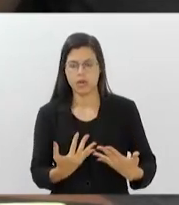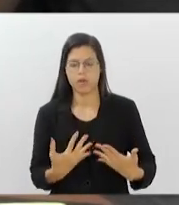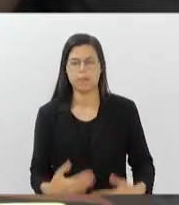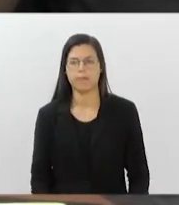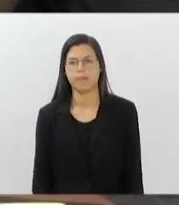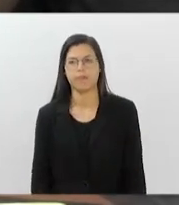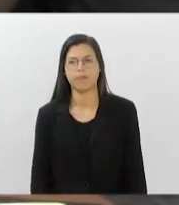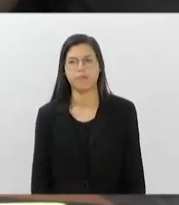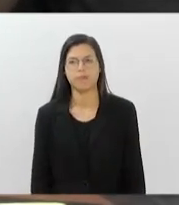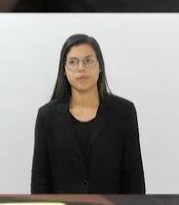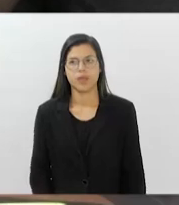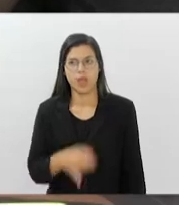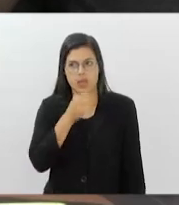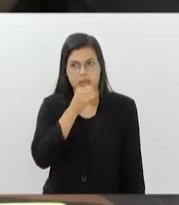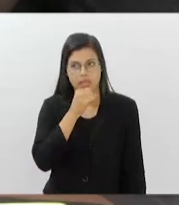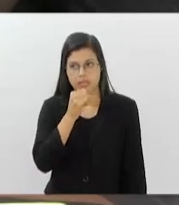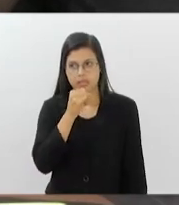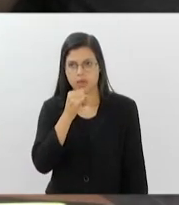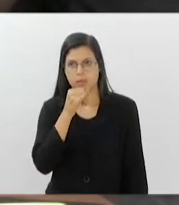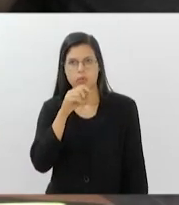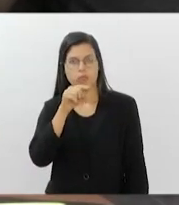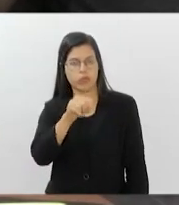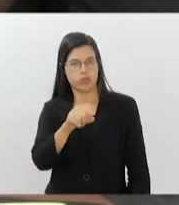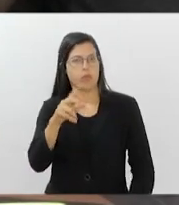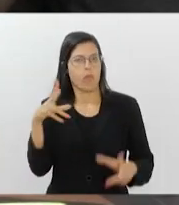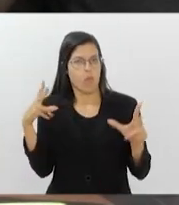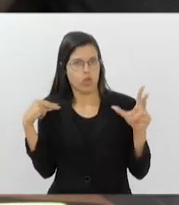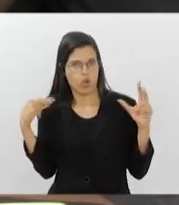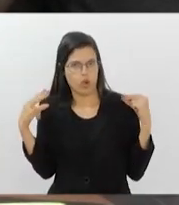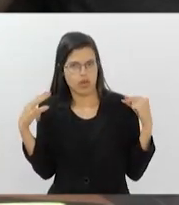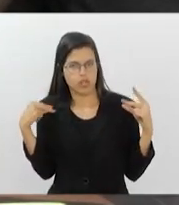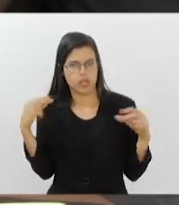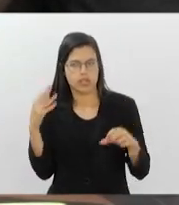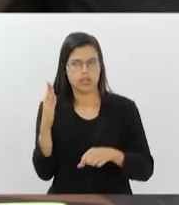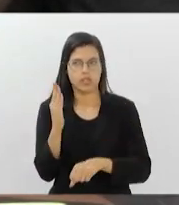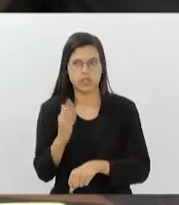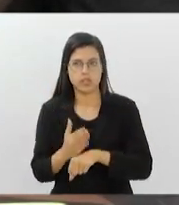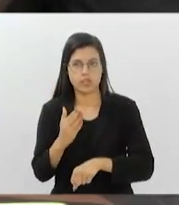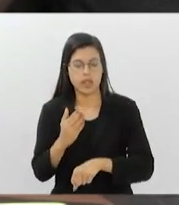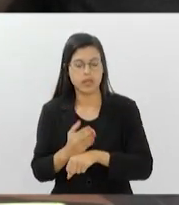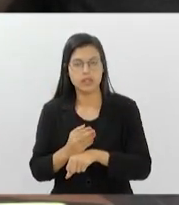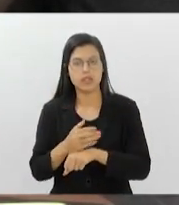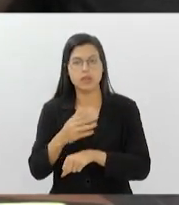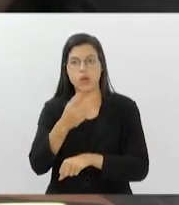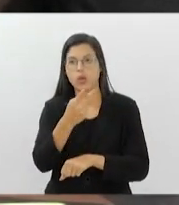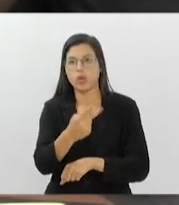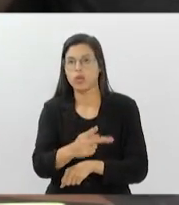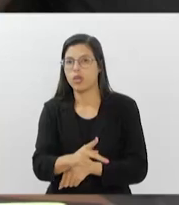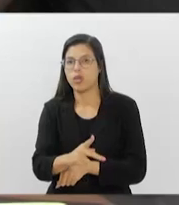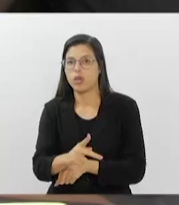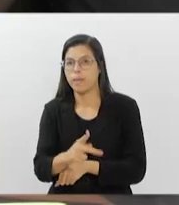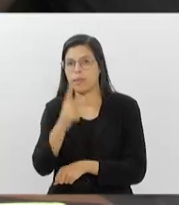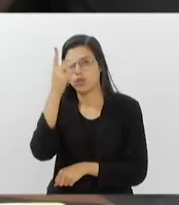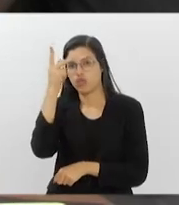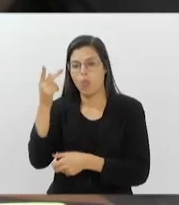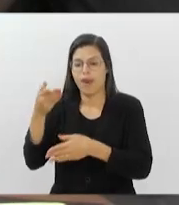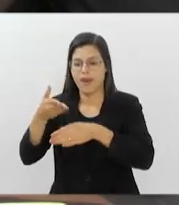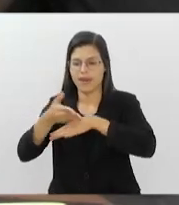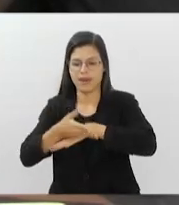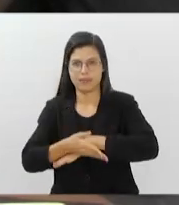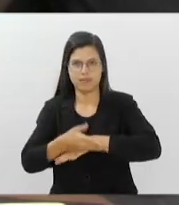Você, por exemplo, é um motorista de táxi. E o teu passageiro está alcoolizado. Uma